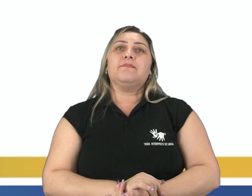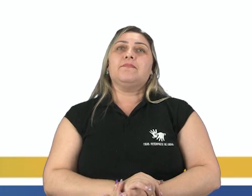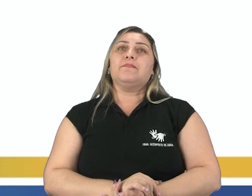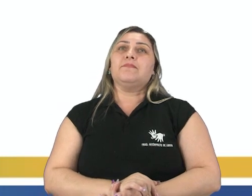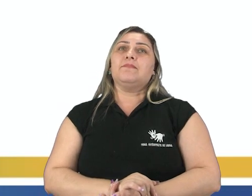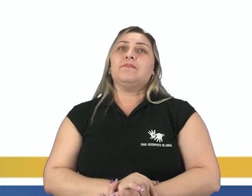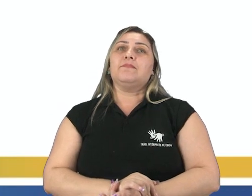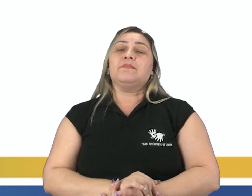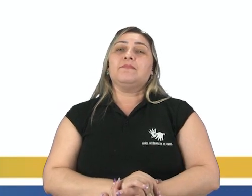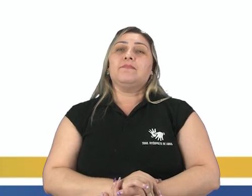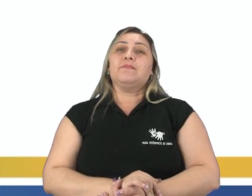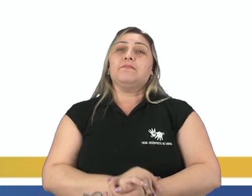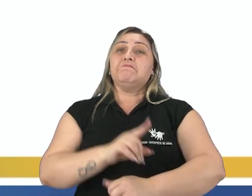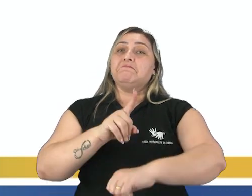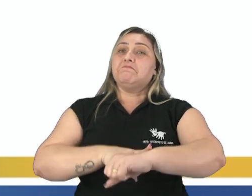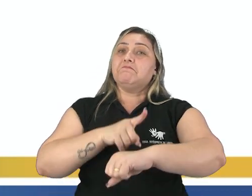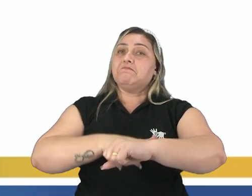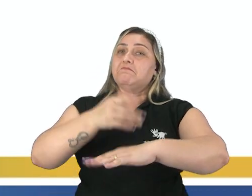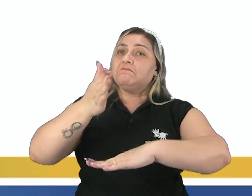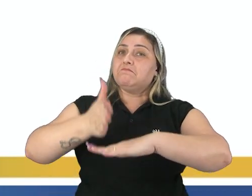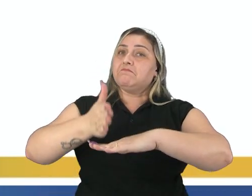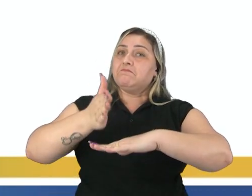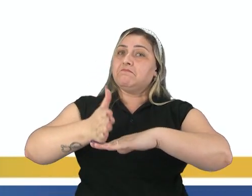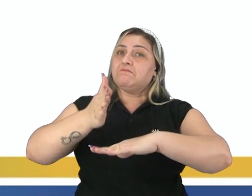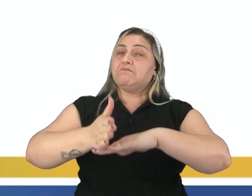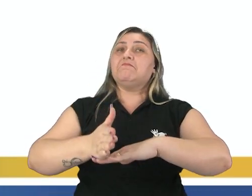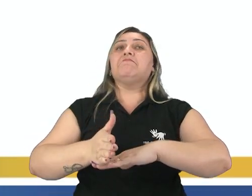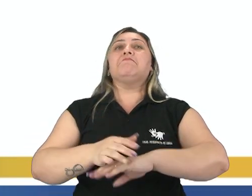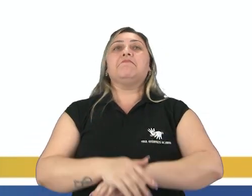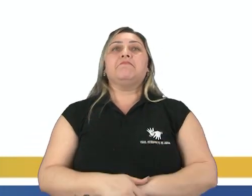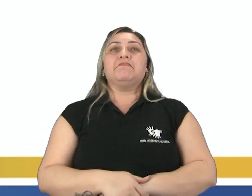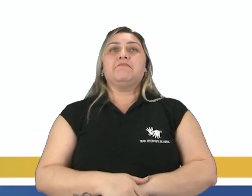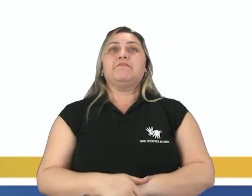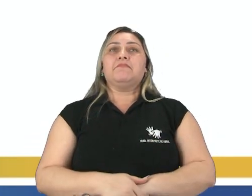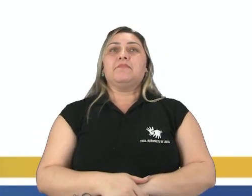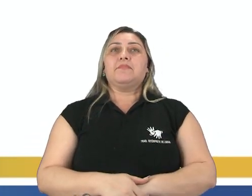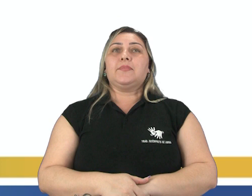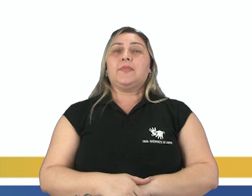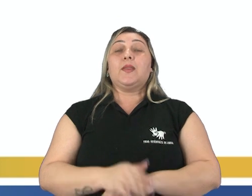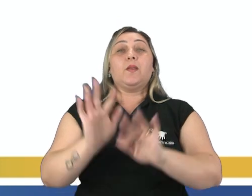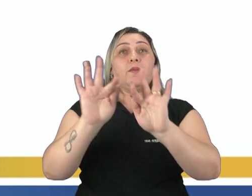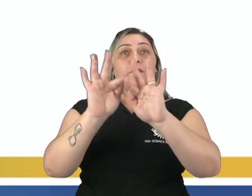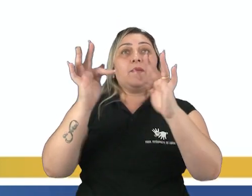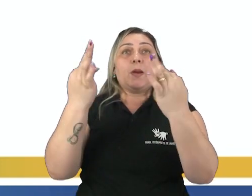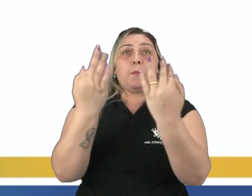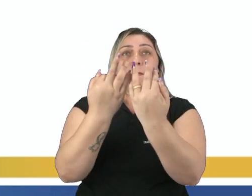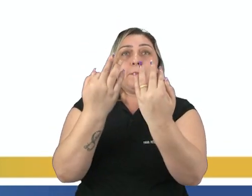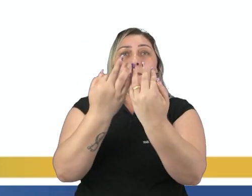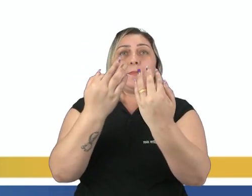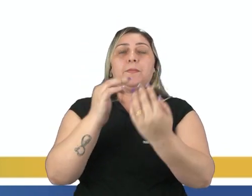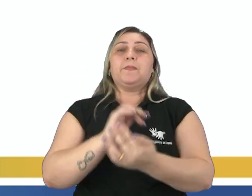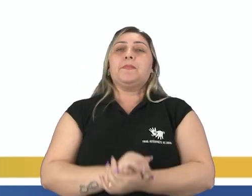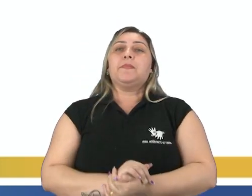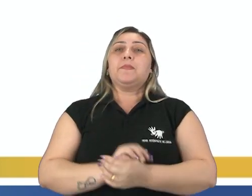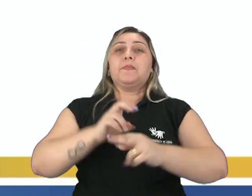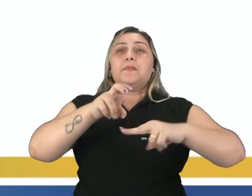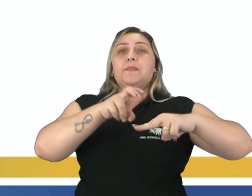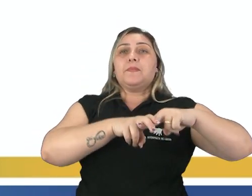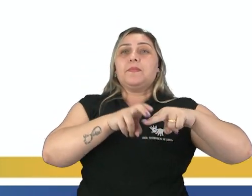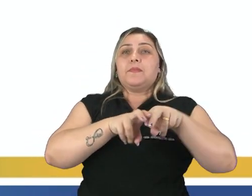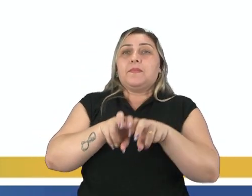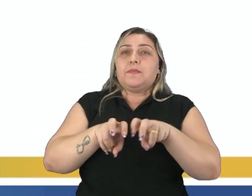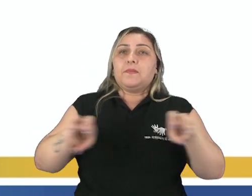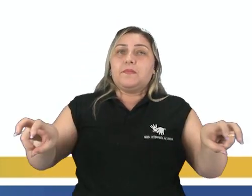Observe. Tempos modernos. Esta é muito interessante. Nós temos uma família, né, que está sentada aí